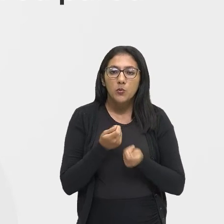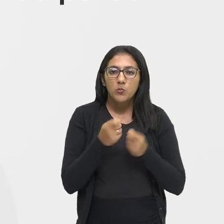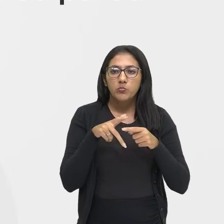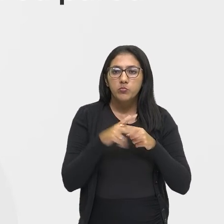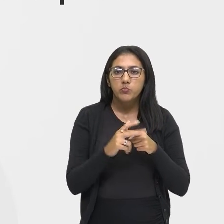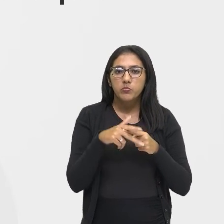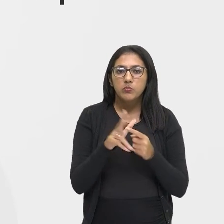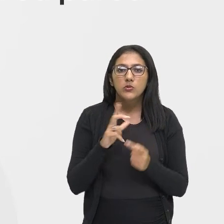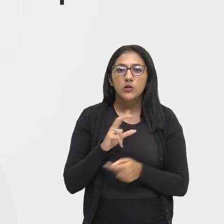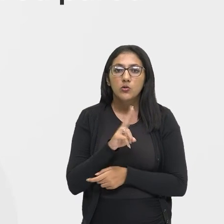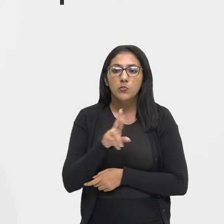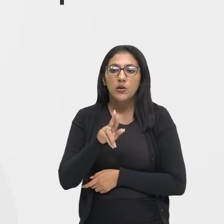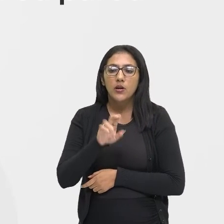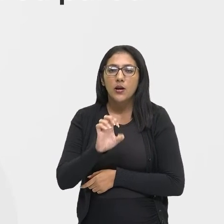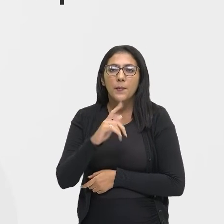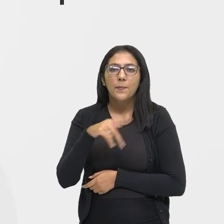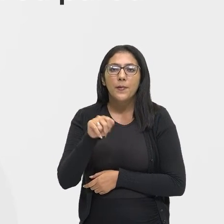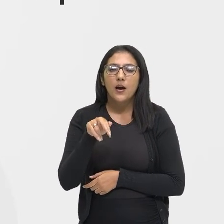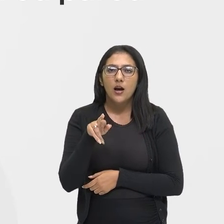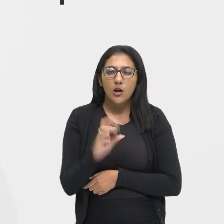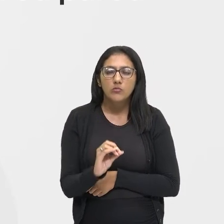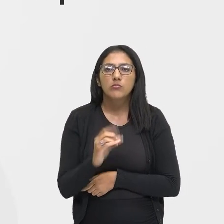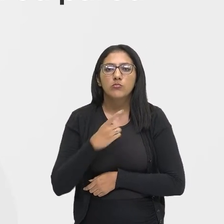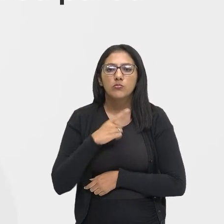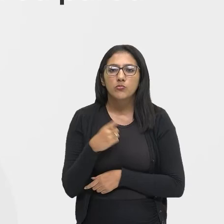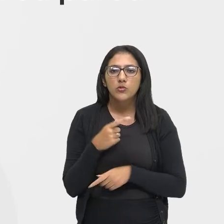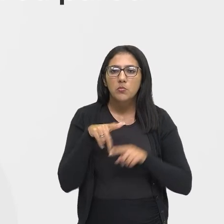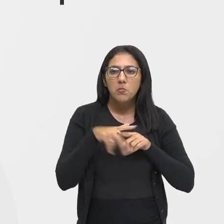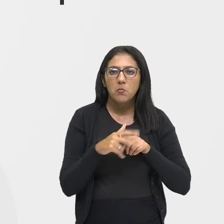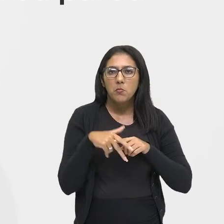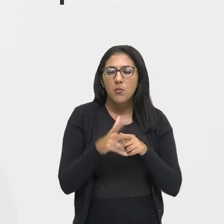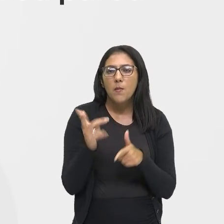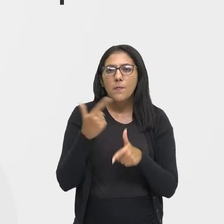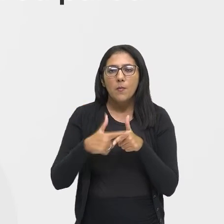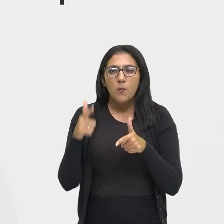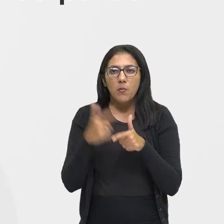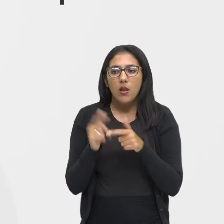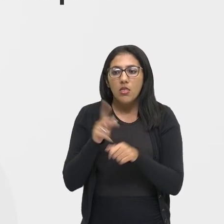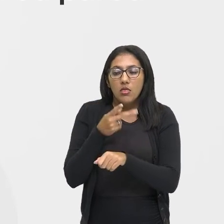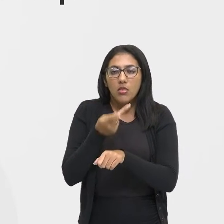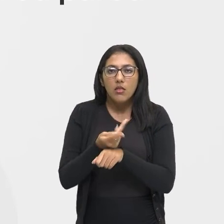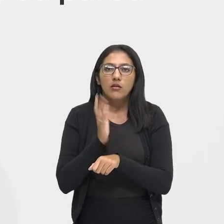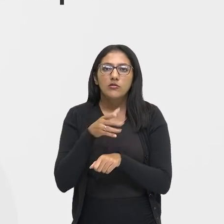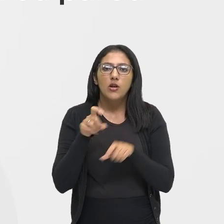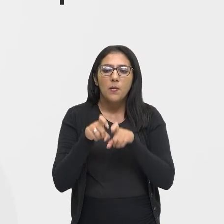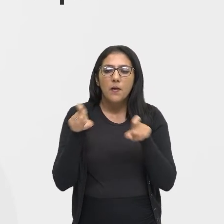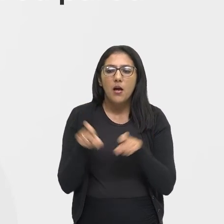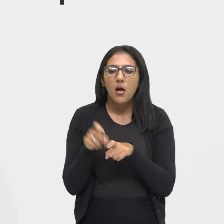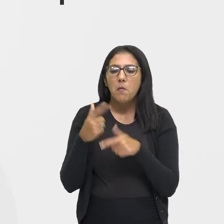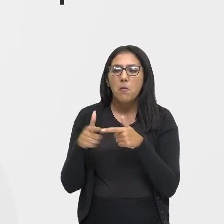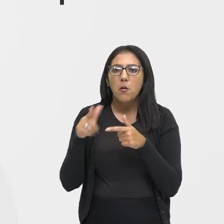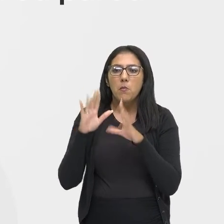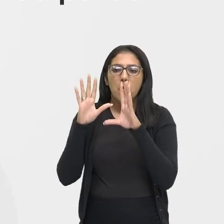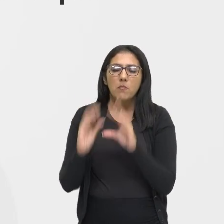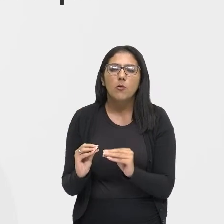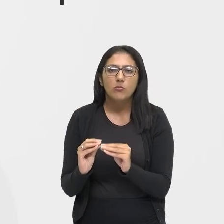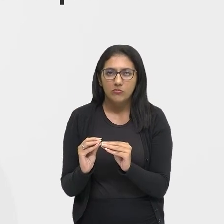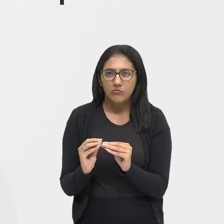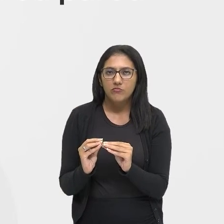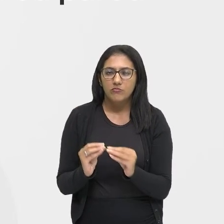guarda mesmo dos nossos equipamentos, tá bom? O outro tipo de manutenção é a manutenção corretiva.